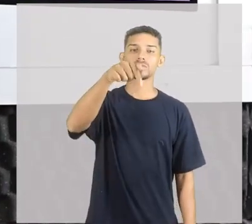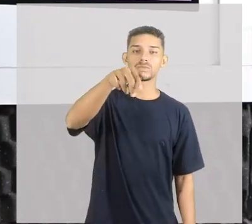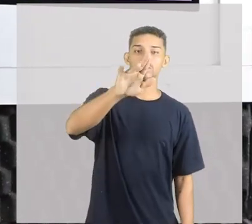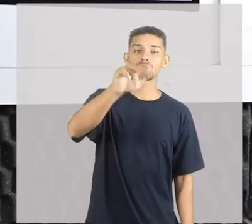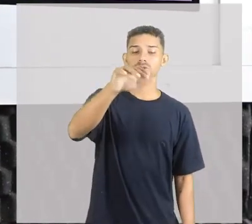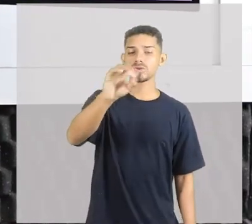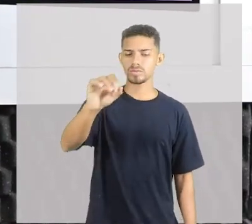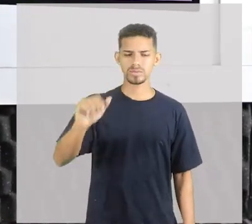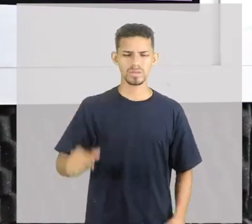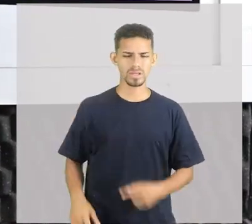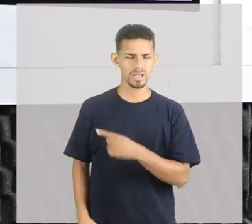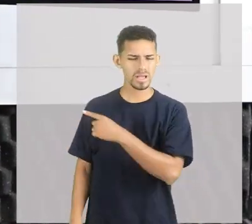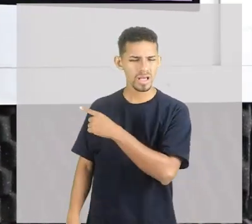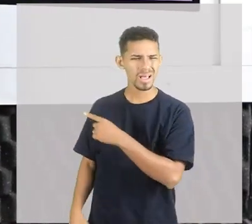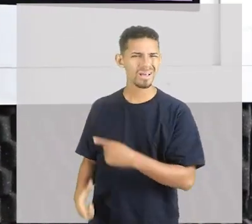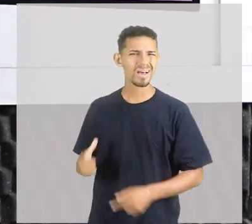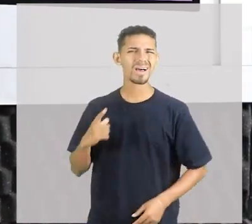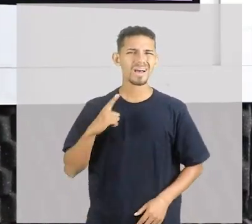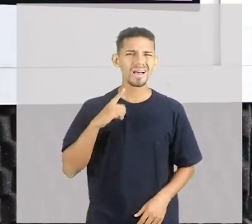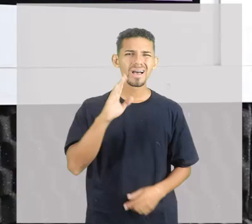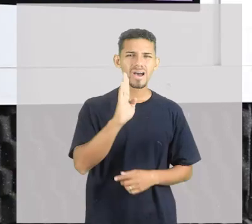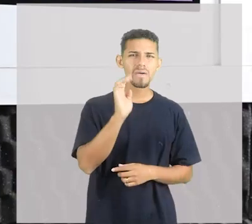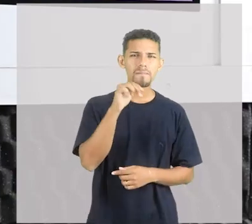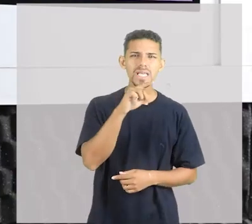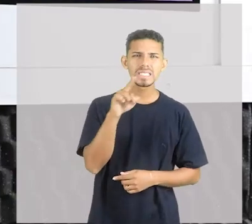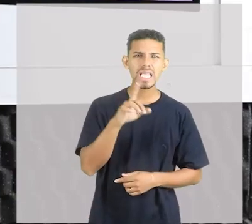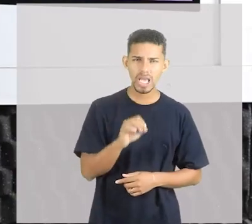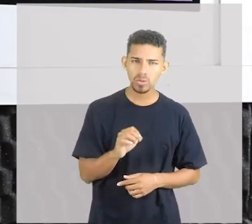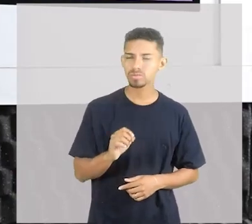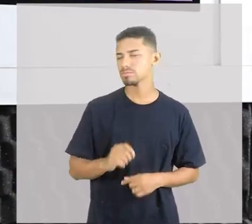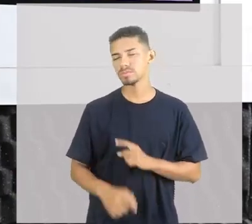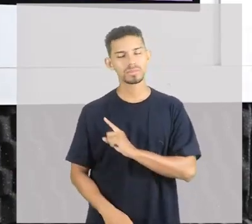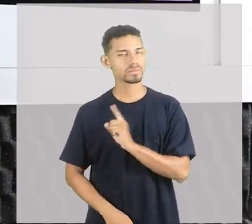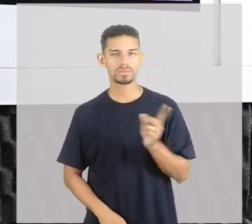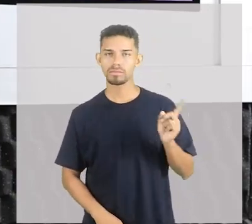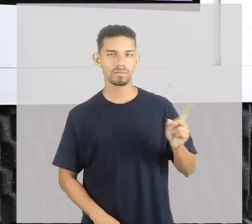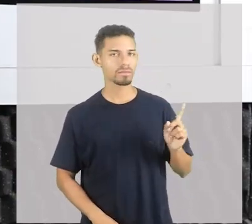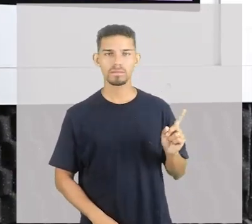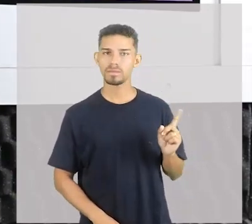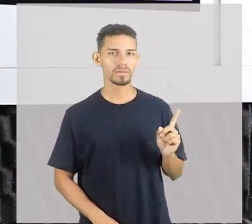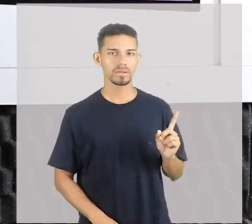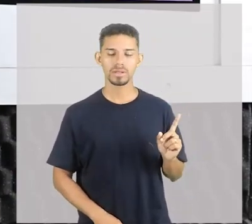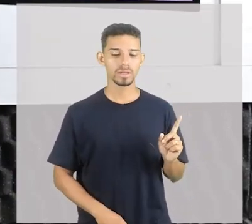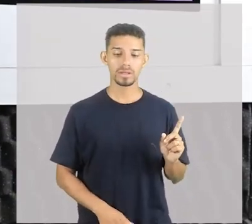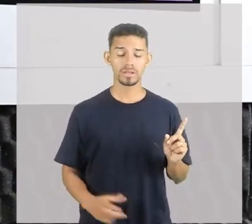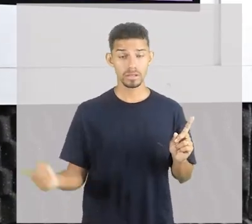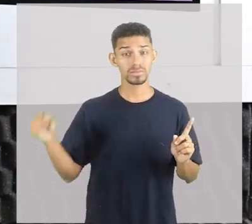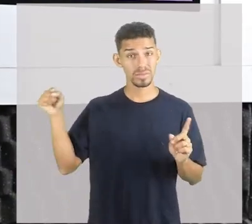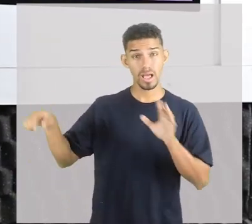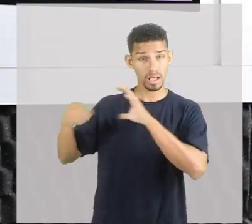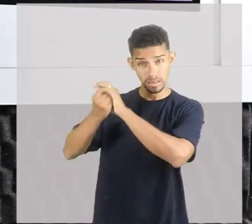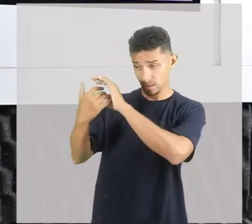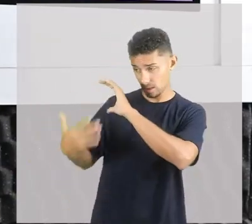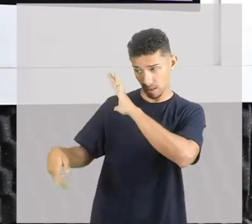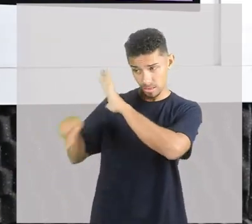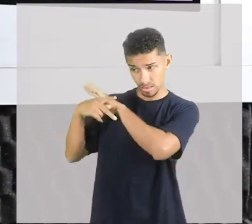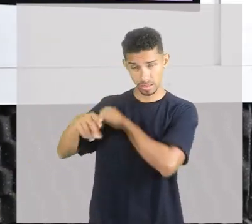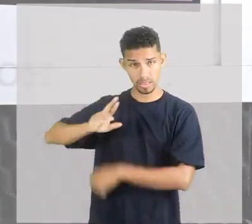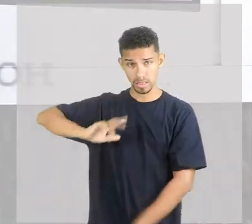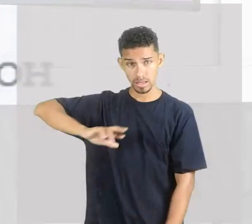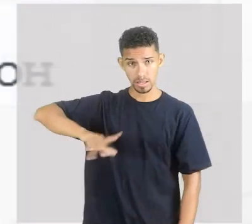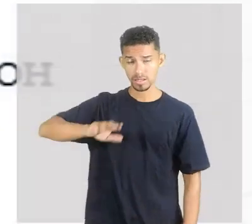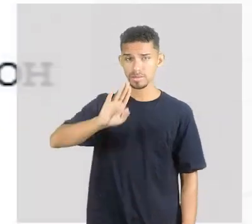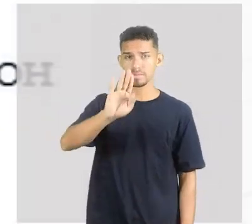Gente, mas ali não tem benzeno? Tem, mas não é um benzeno. A função orgânica que caracteriza esse composto não é um benzeno. É